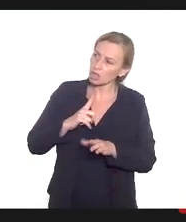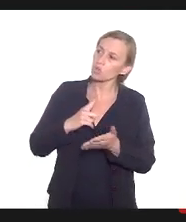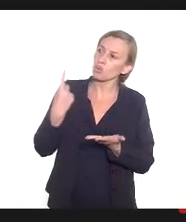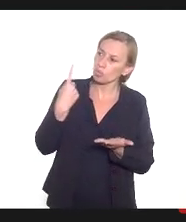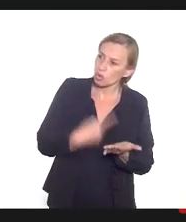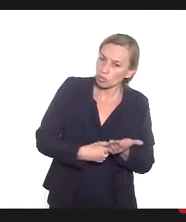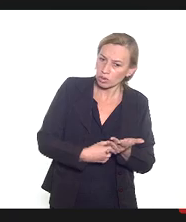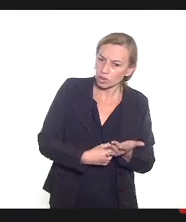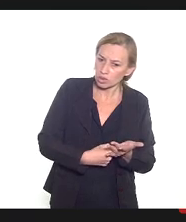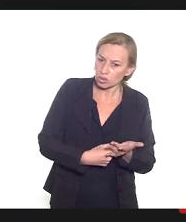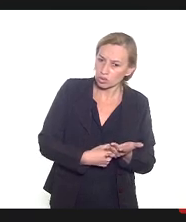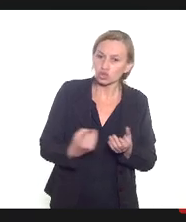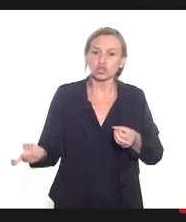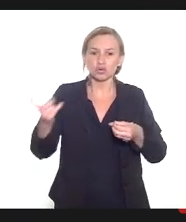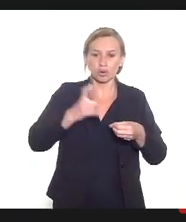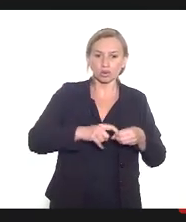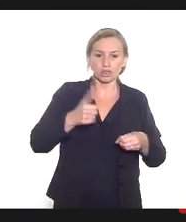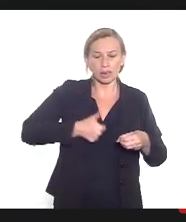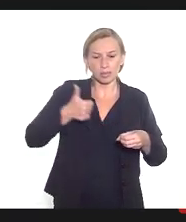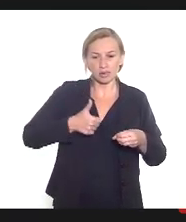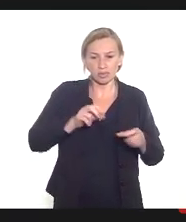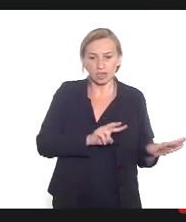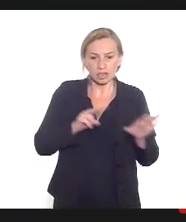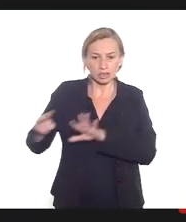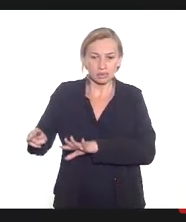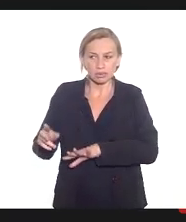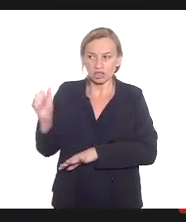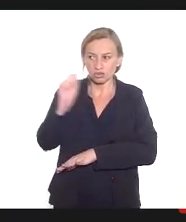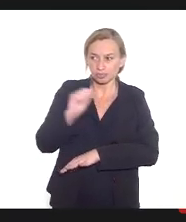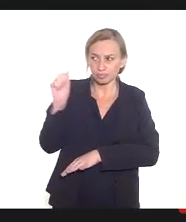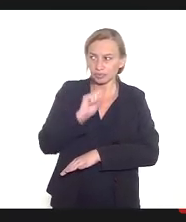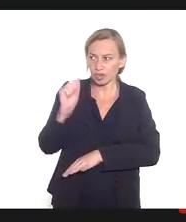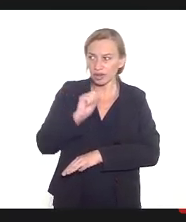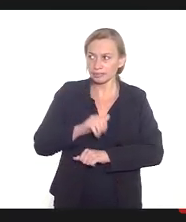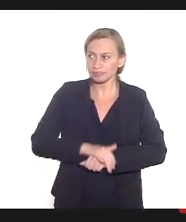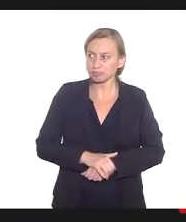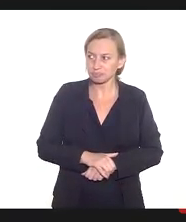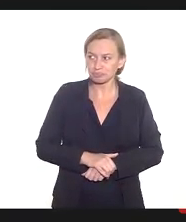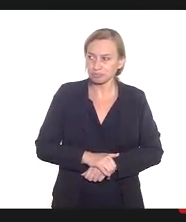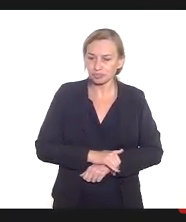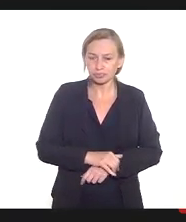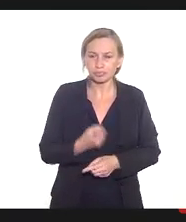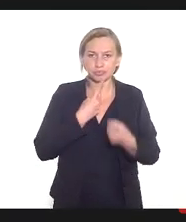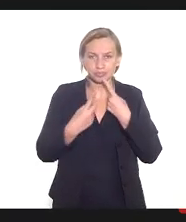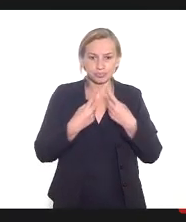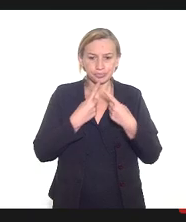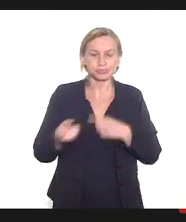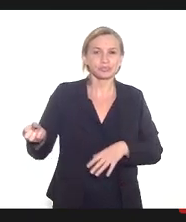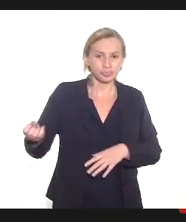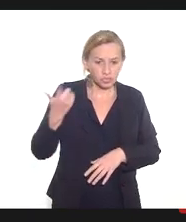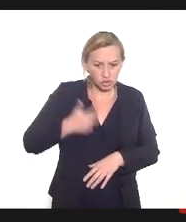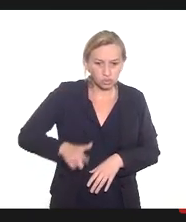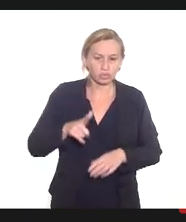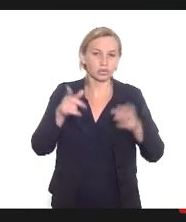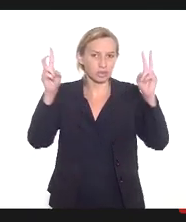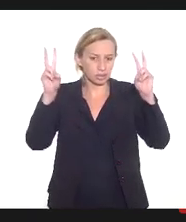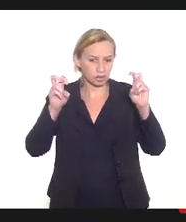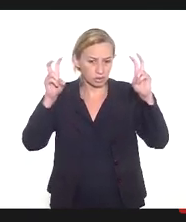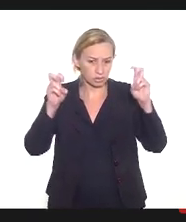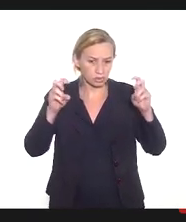compromisso e voltar na primeira semana de agosto para gente debater novamente essa